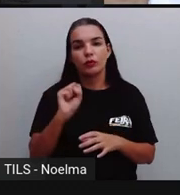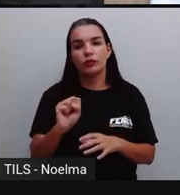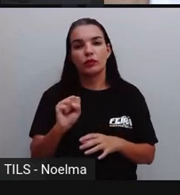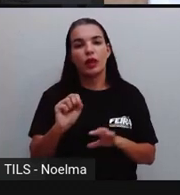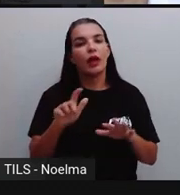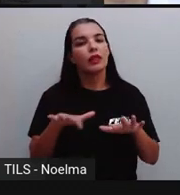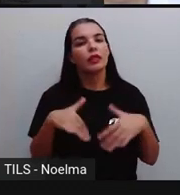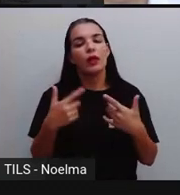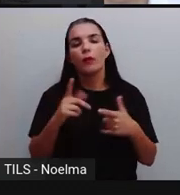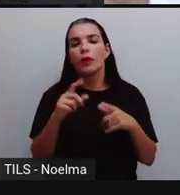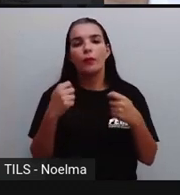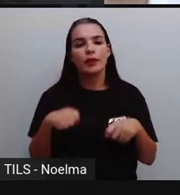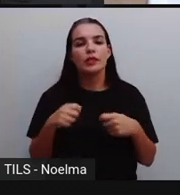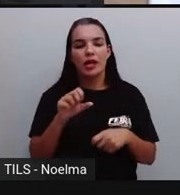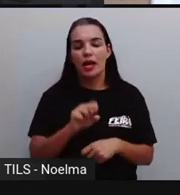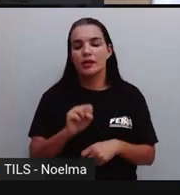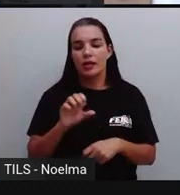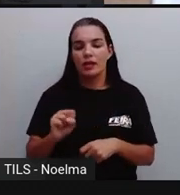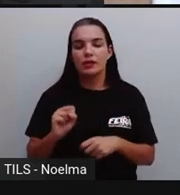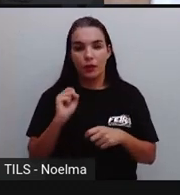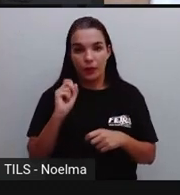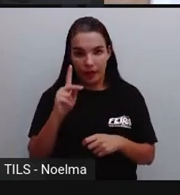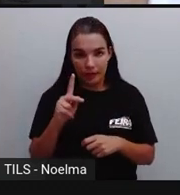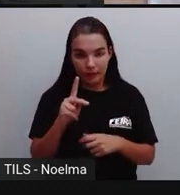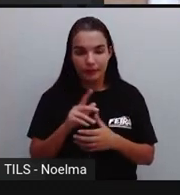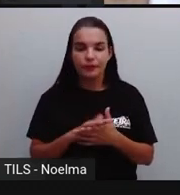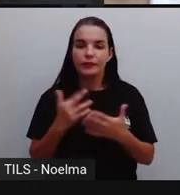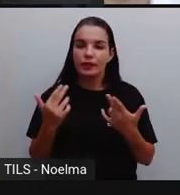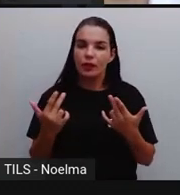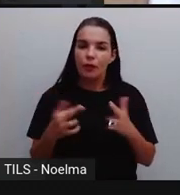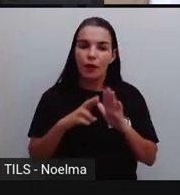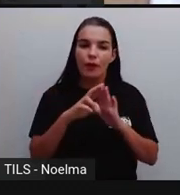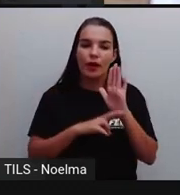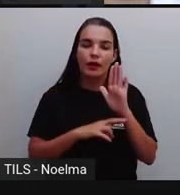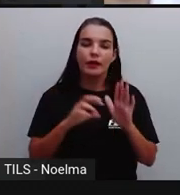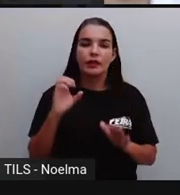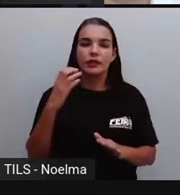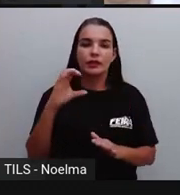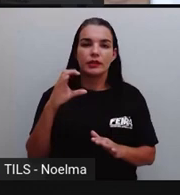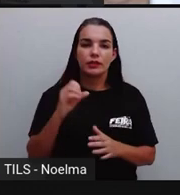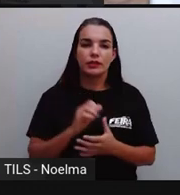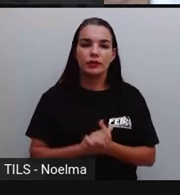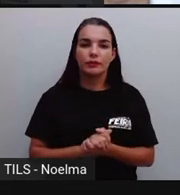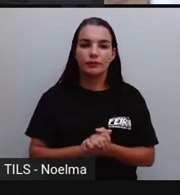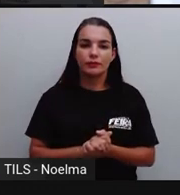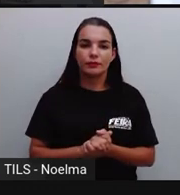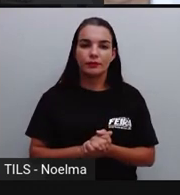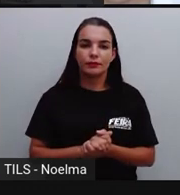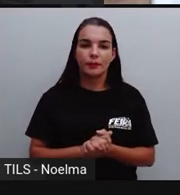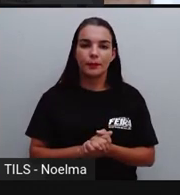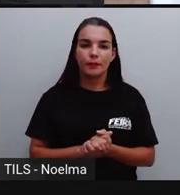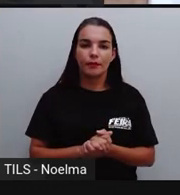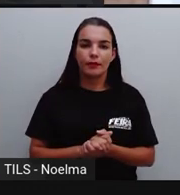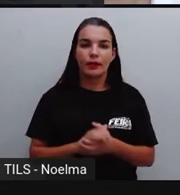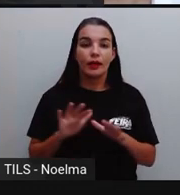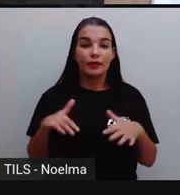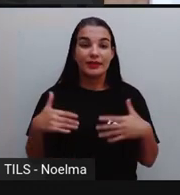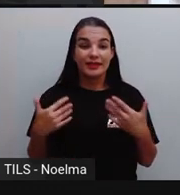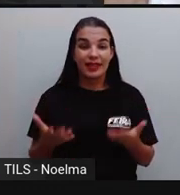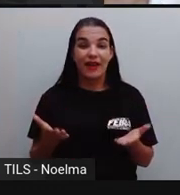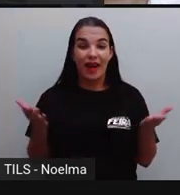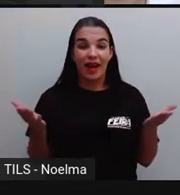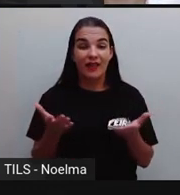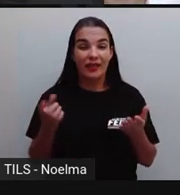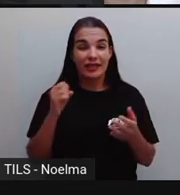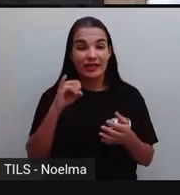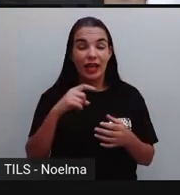si duas vezes no início da palavra. A mesma regra vale aí para o C cedilha, tá bom, segundo ano? Então, ficou